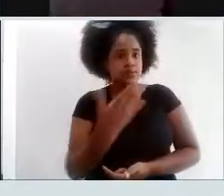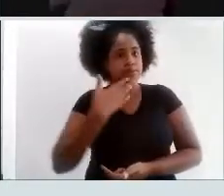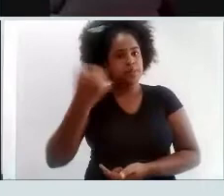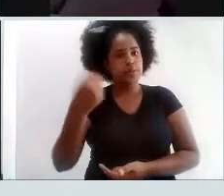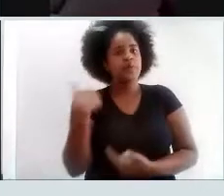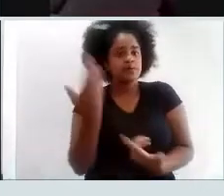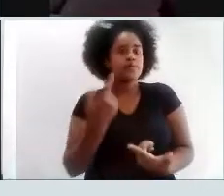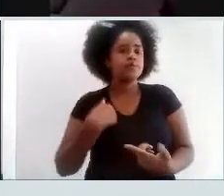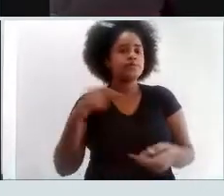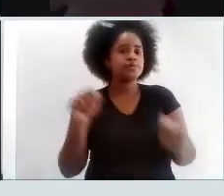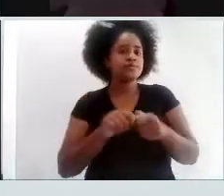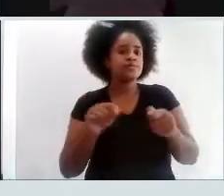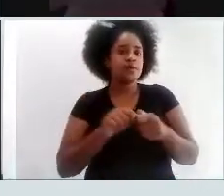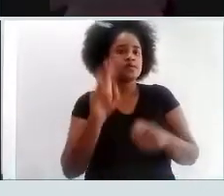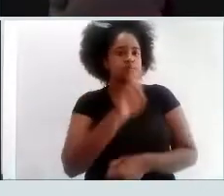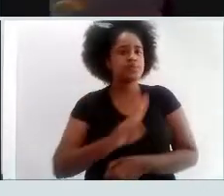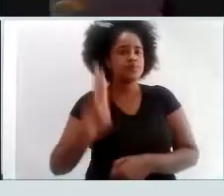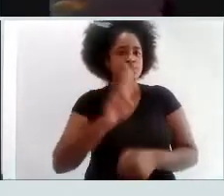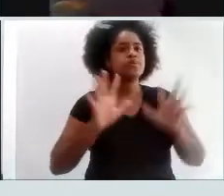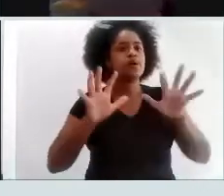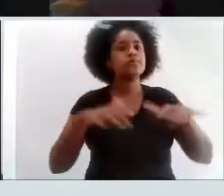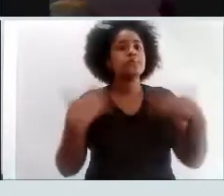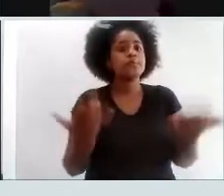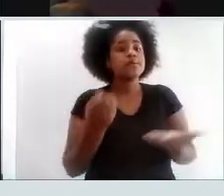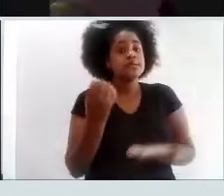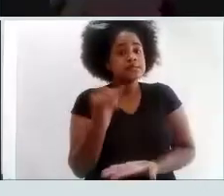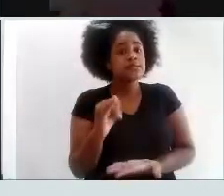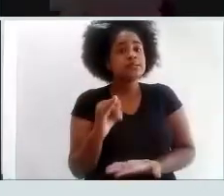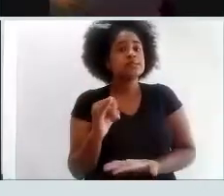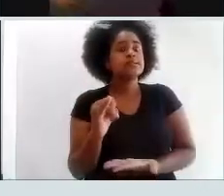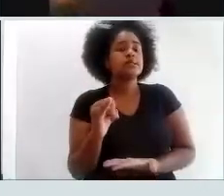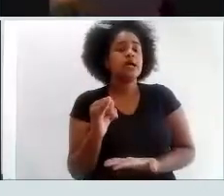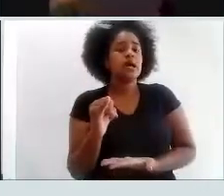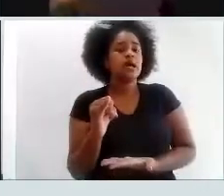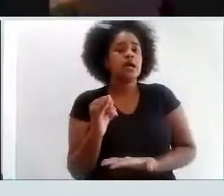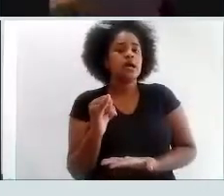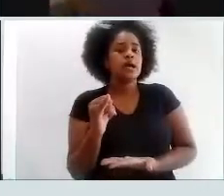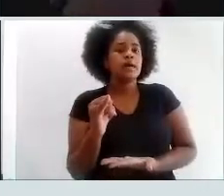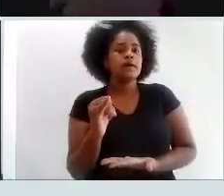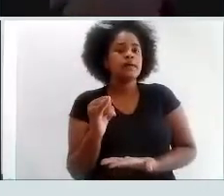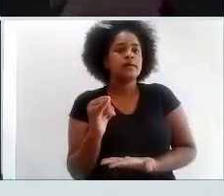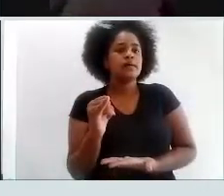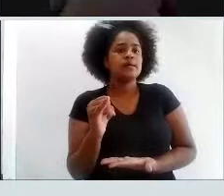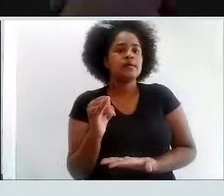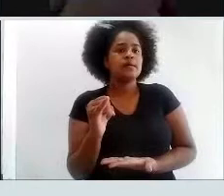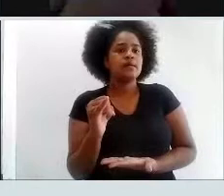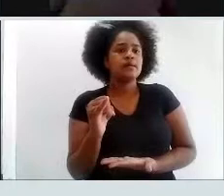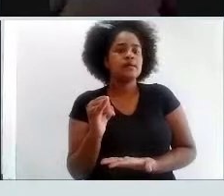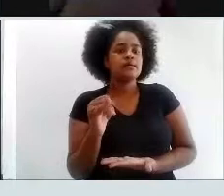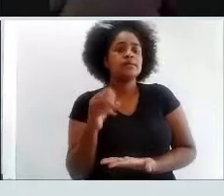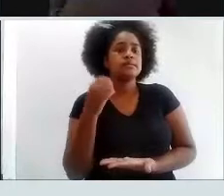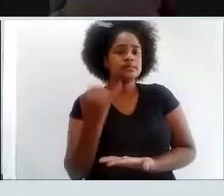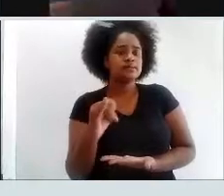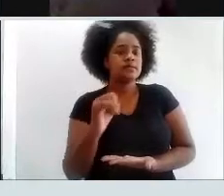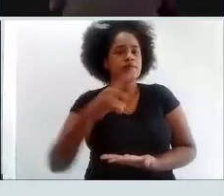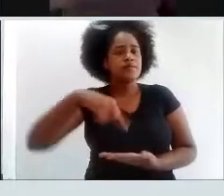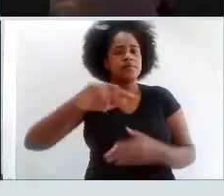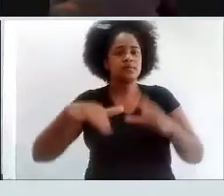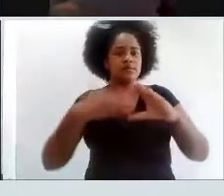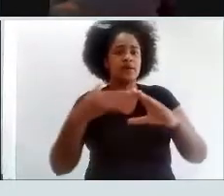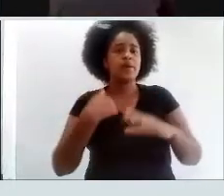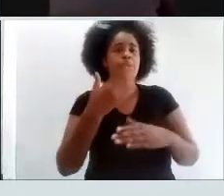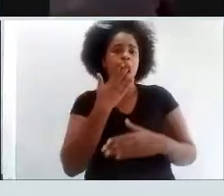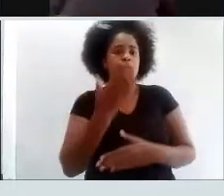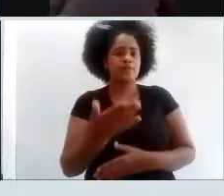a devolutiva, eu converso também com eles, porque quando eu era trabalhadora, eu gostava de enviar essa redação por e-mail, porque eu acho que